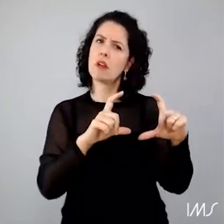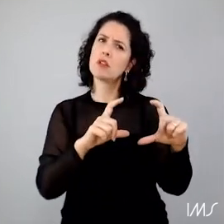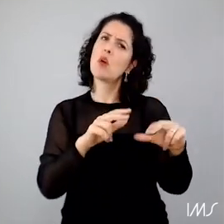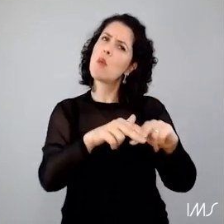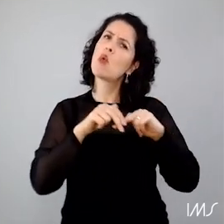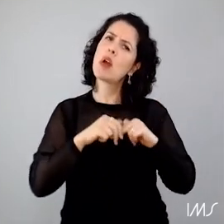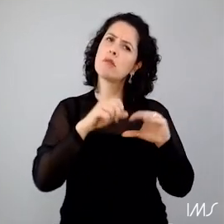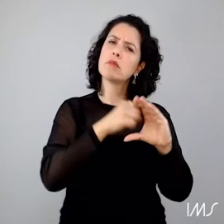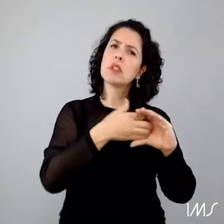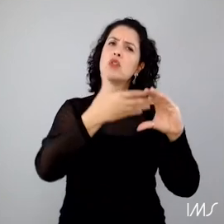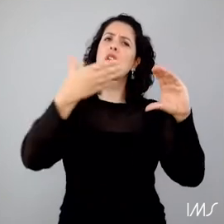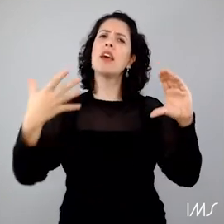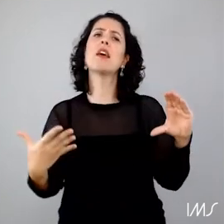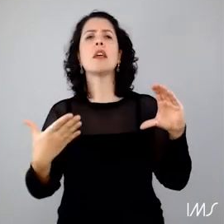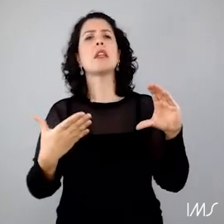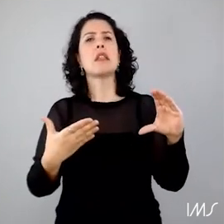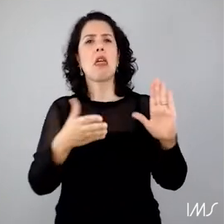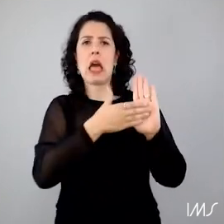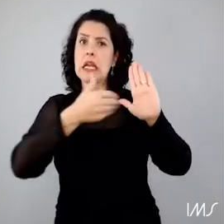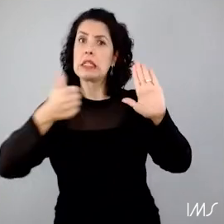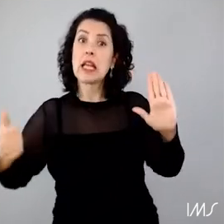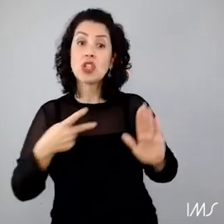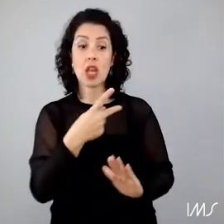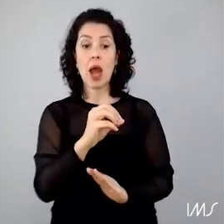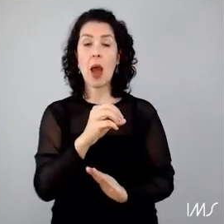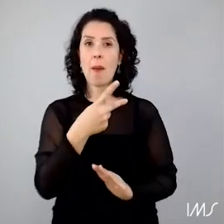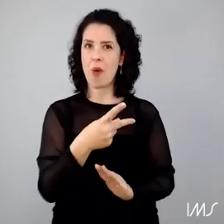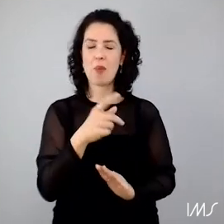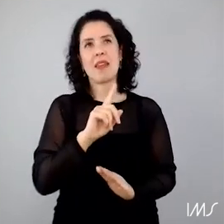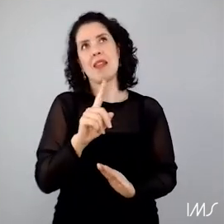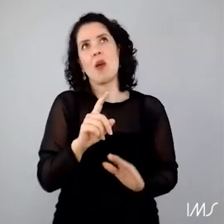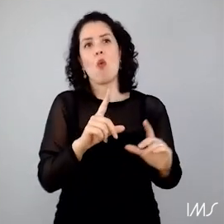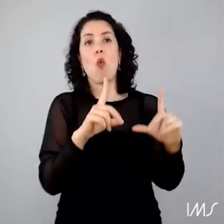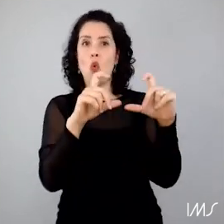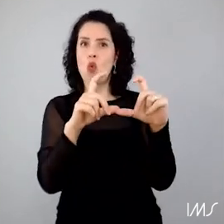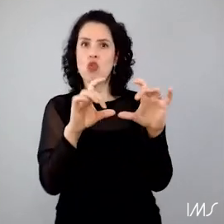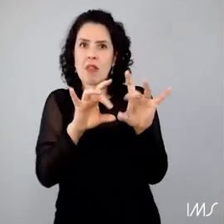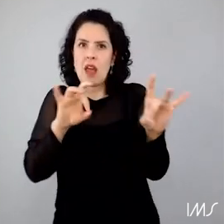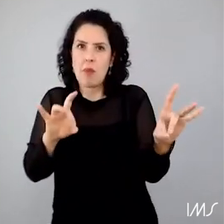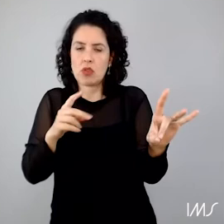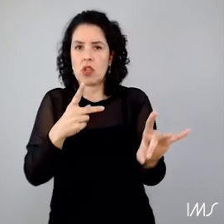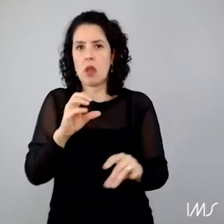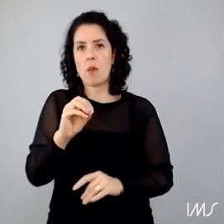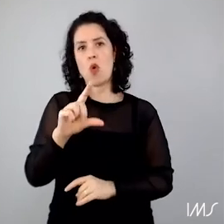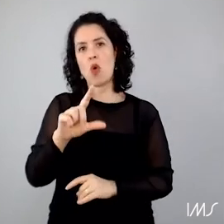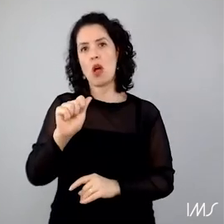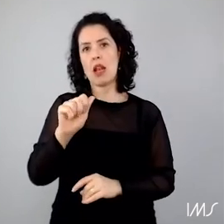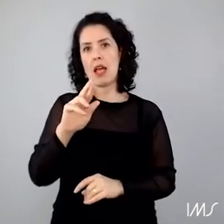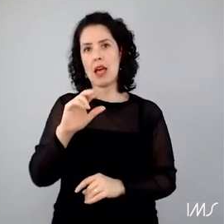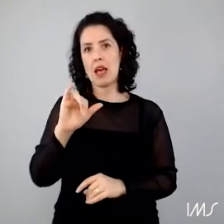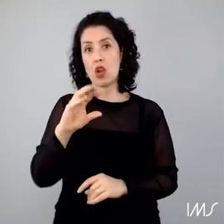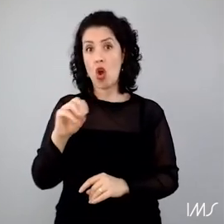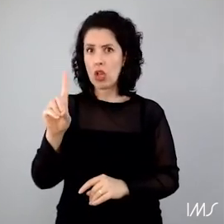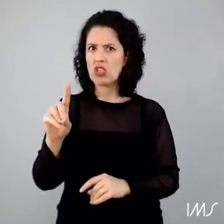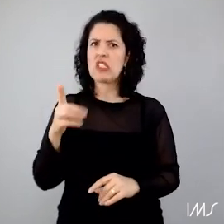câmera automática, da Polaroid, como ferramenta de registro perpétuo. E essa valorização do específico